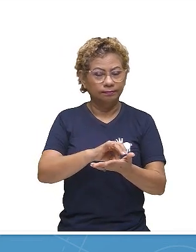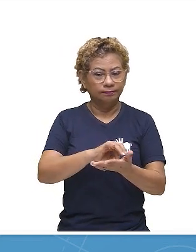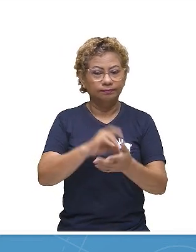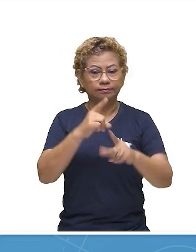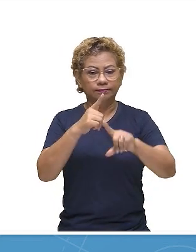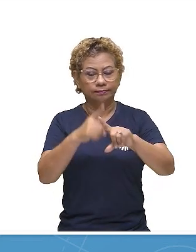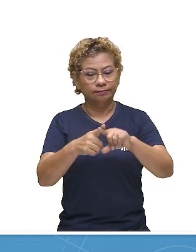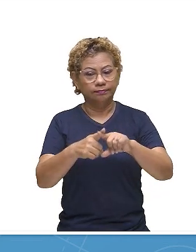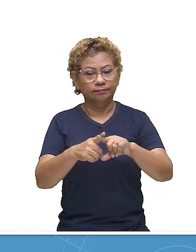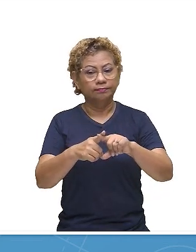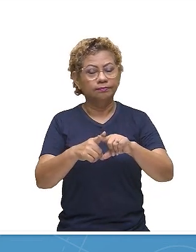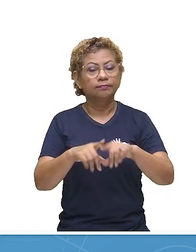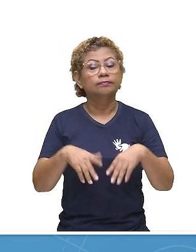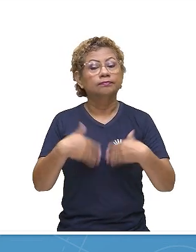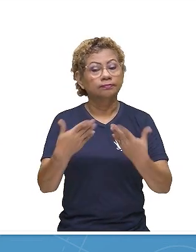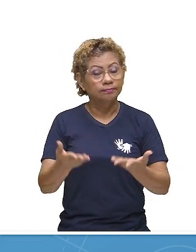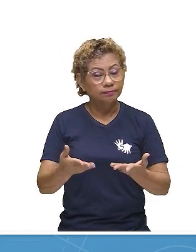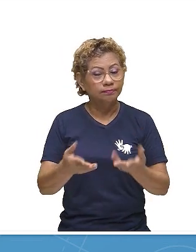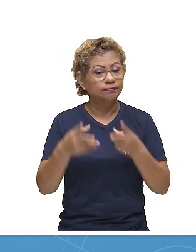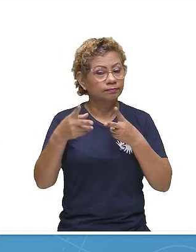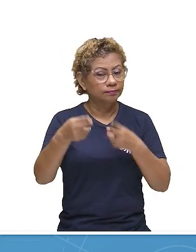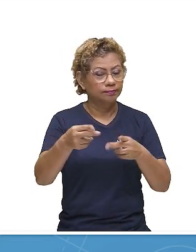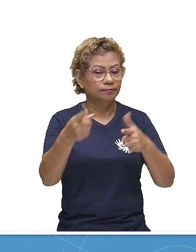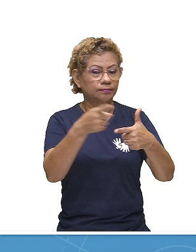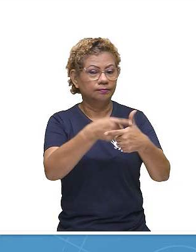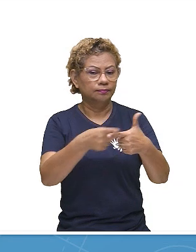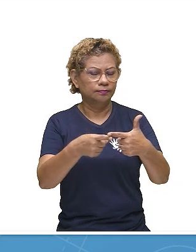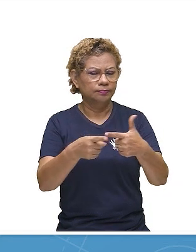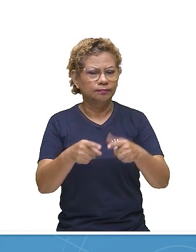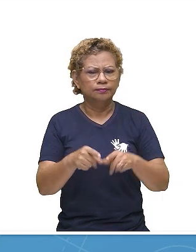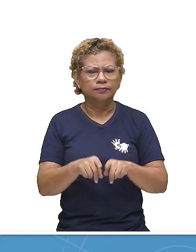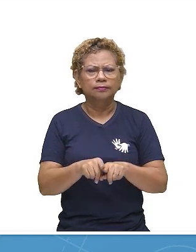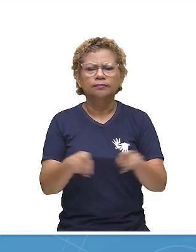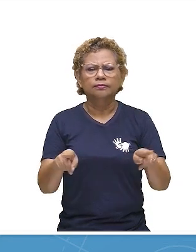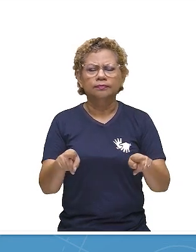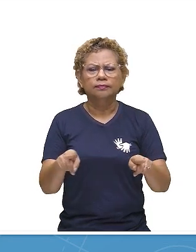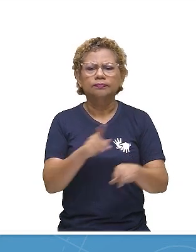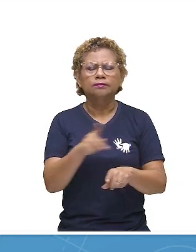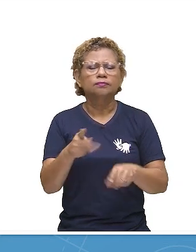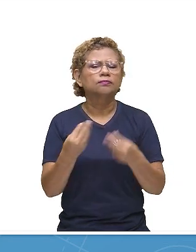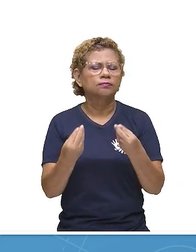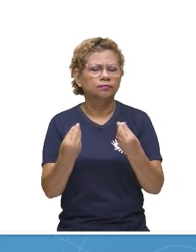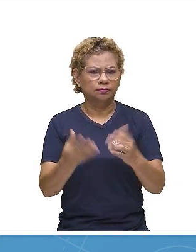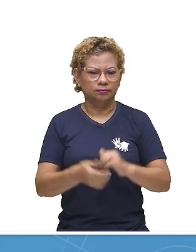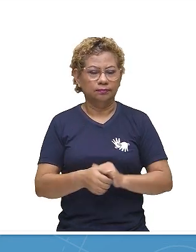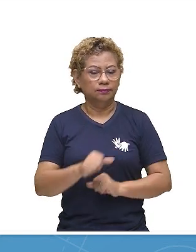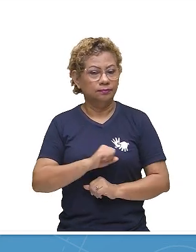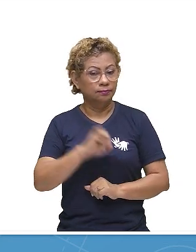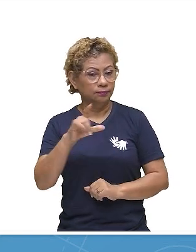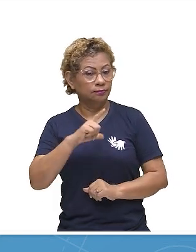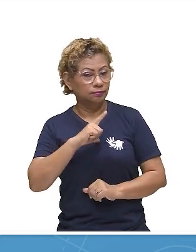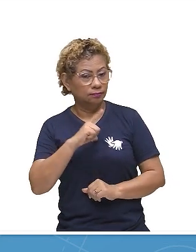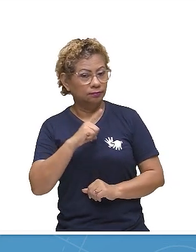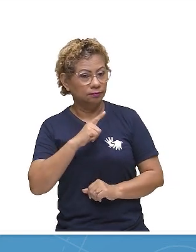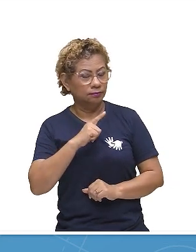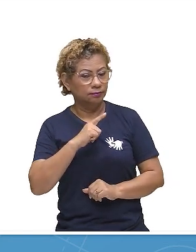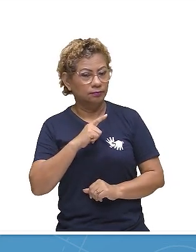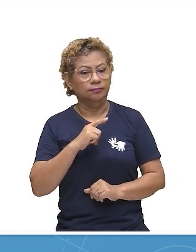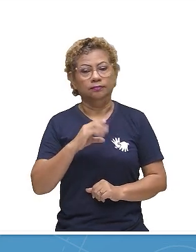vai valer também para a divisão. Como assim? Se eu tenho n raiz de A, como é o caso